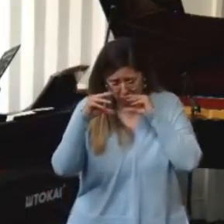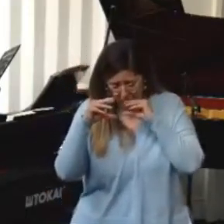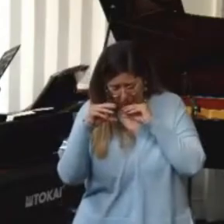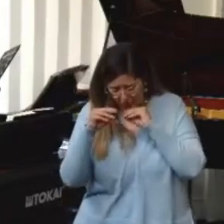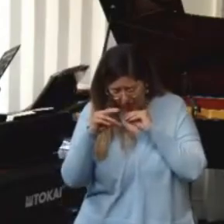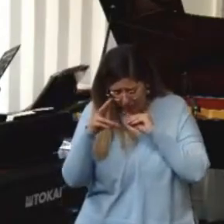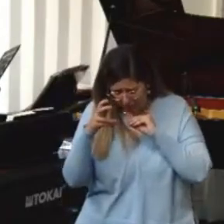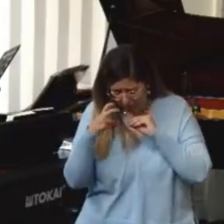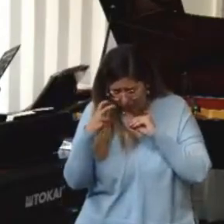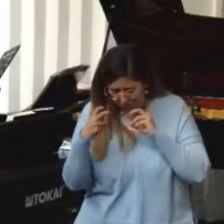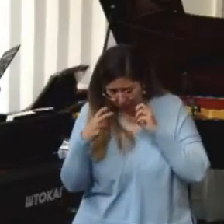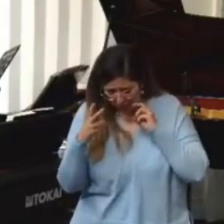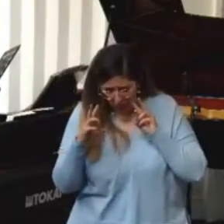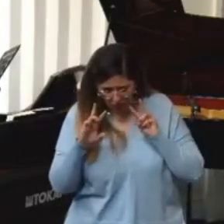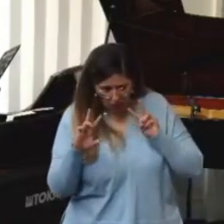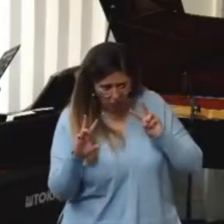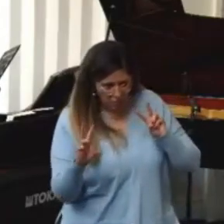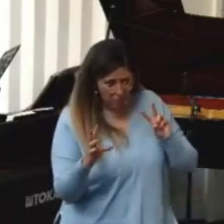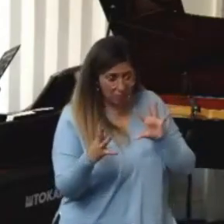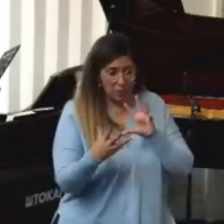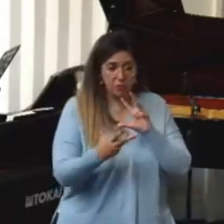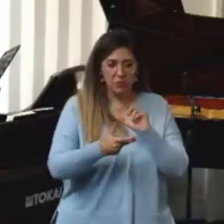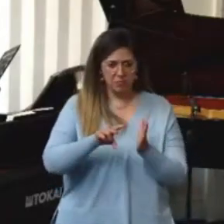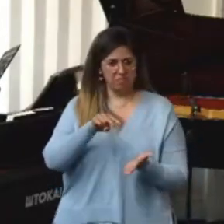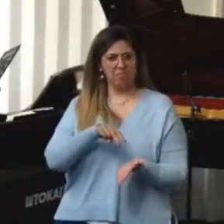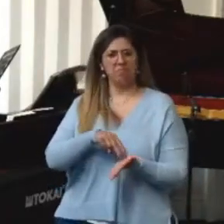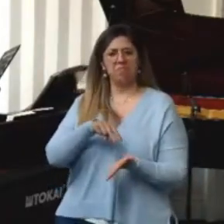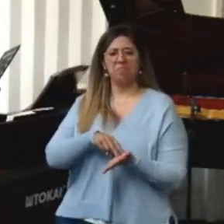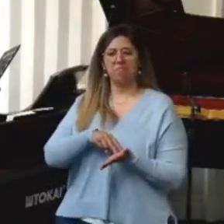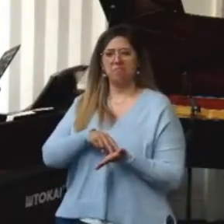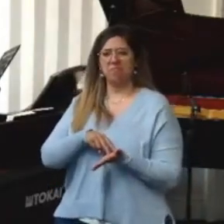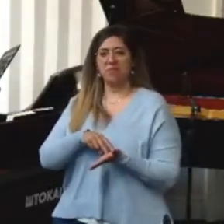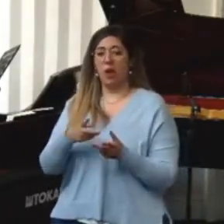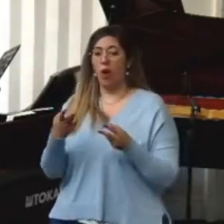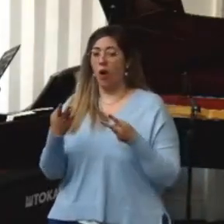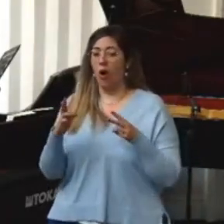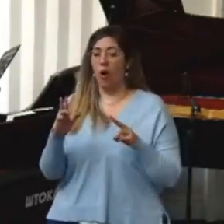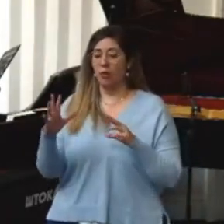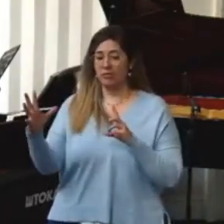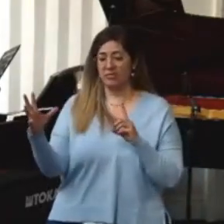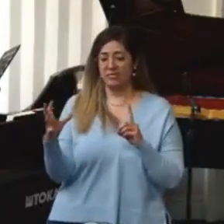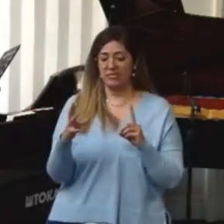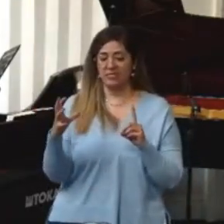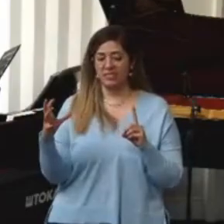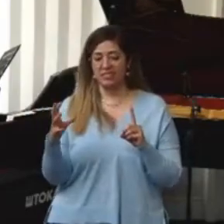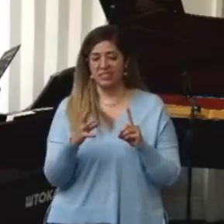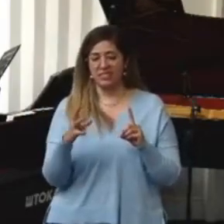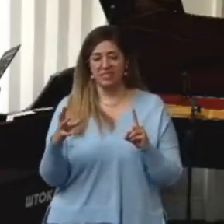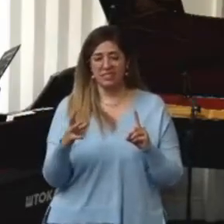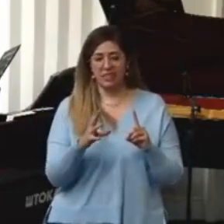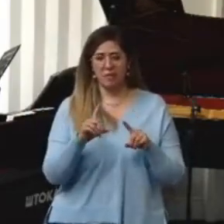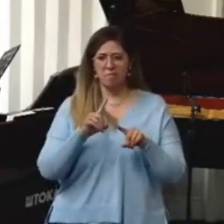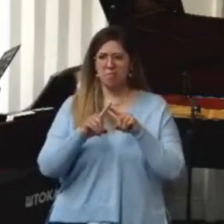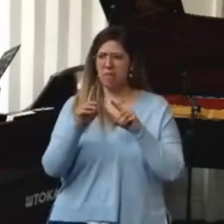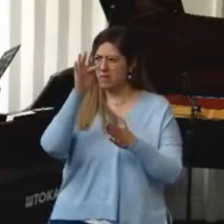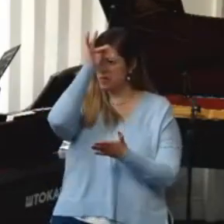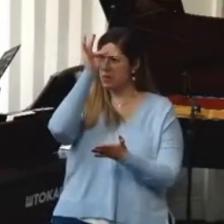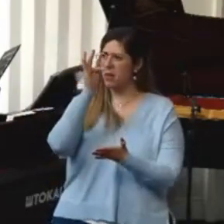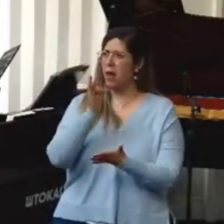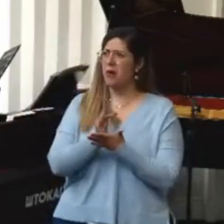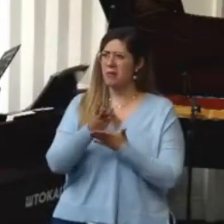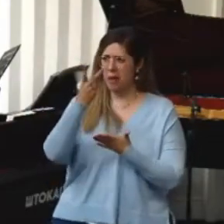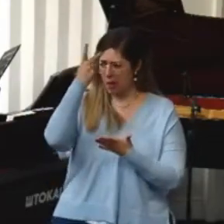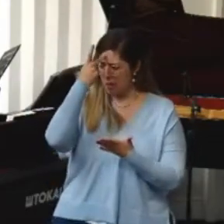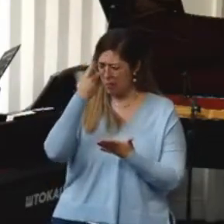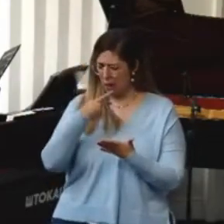anda olhando para o mundo sem se contaminar. Temos vivido como quem diz, ando por fé e não pelo que os